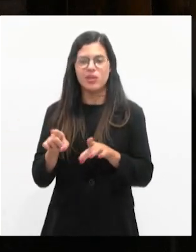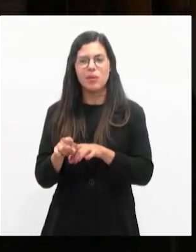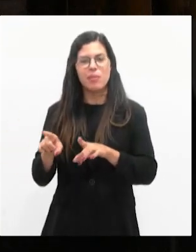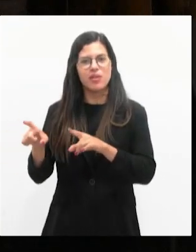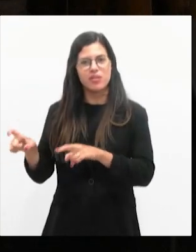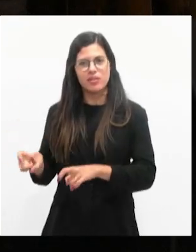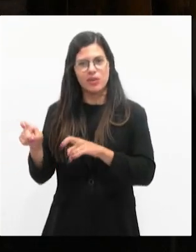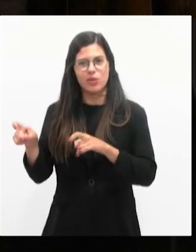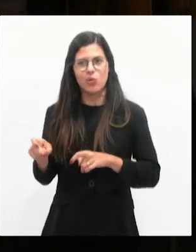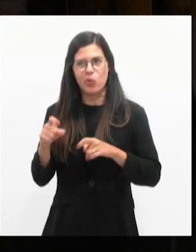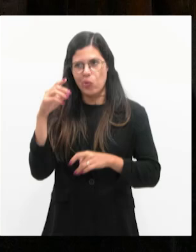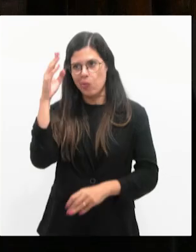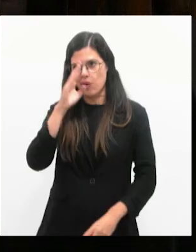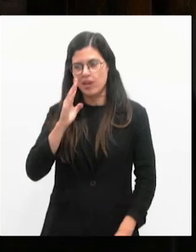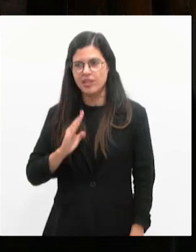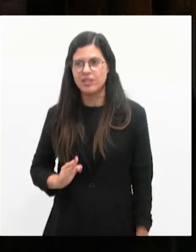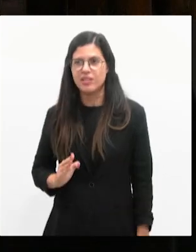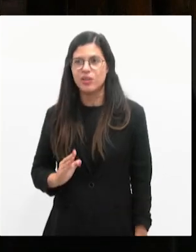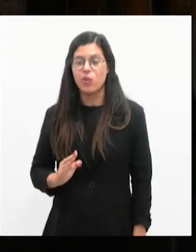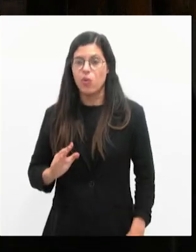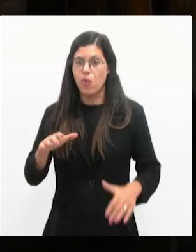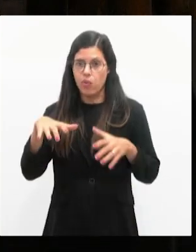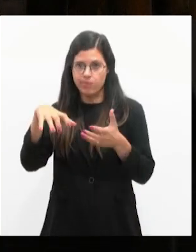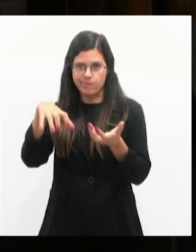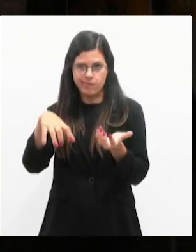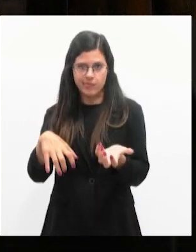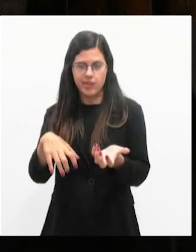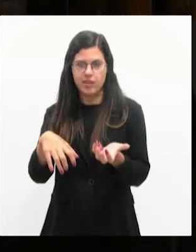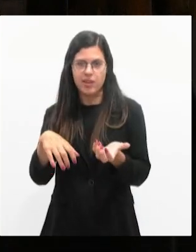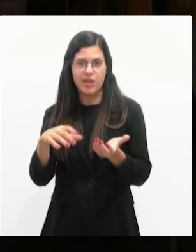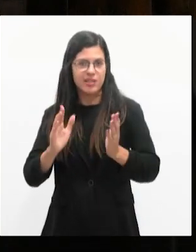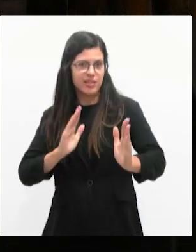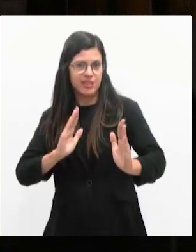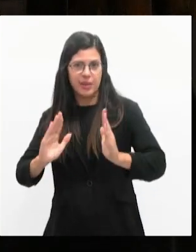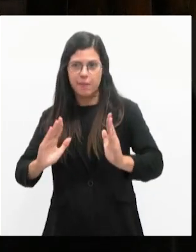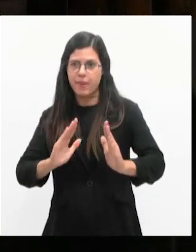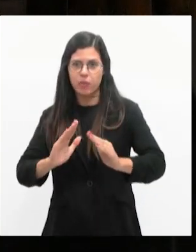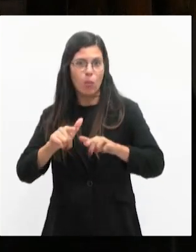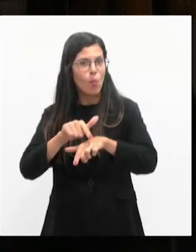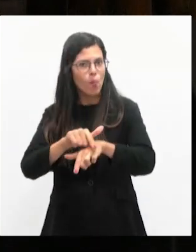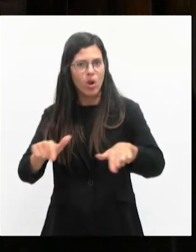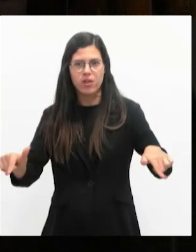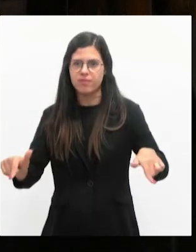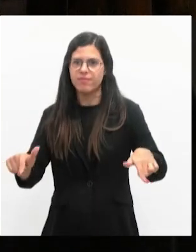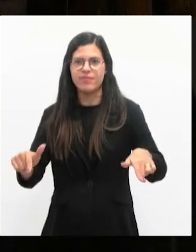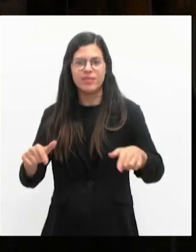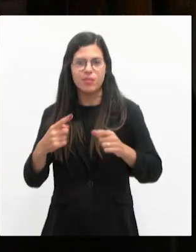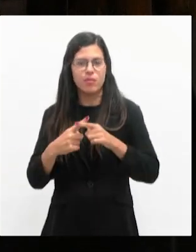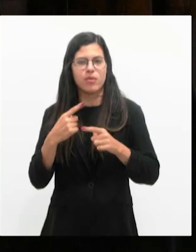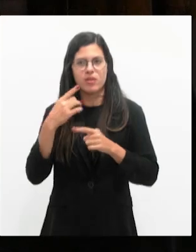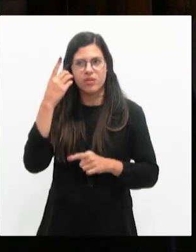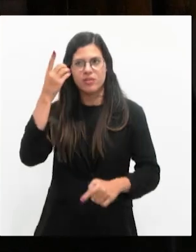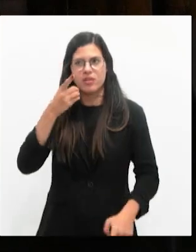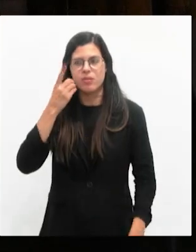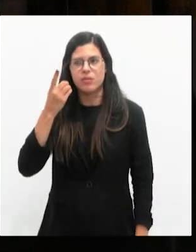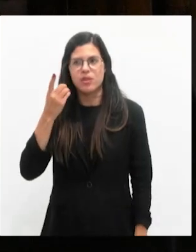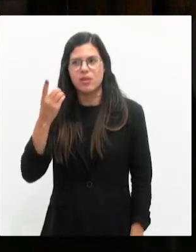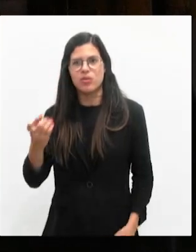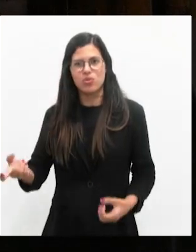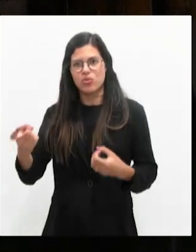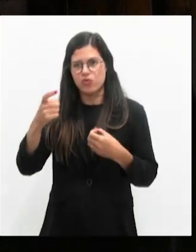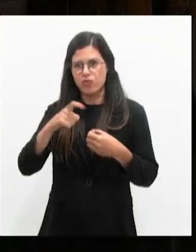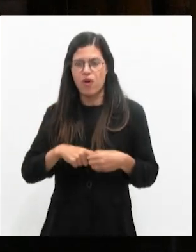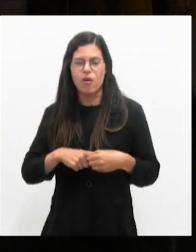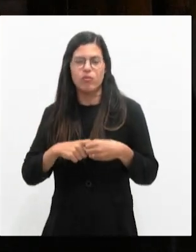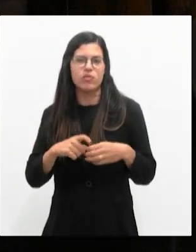nosso Brasil. Tanto é que o Congresso Nacional, nesse período, fica esvaziado, porque os deputados voltam